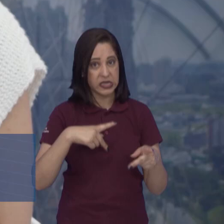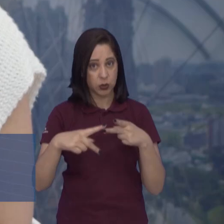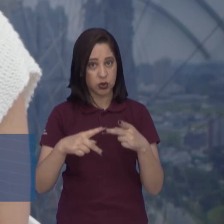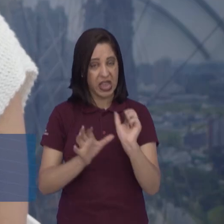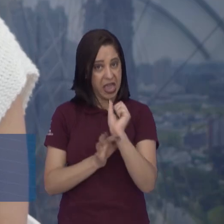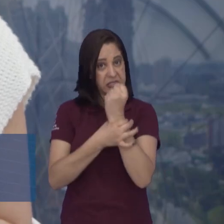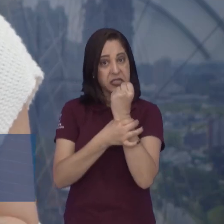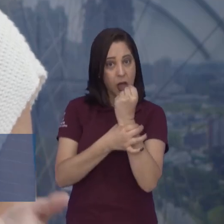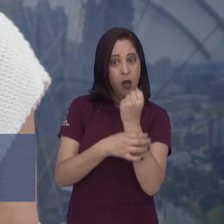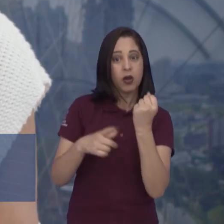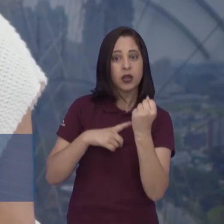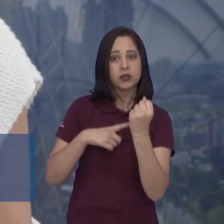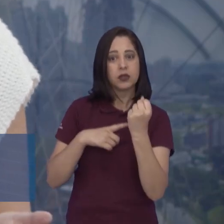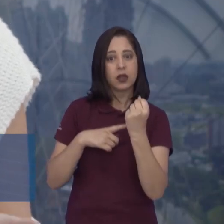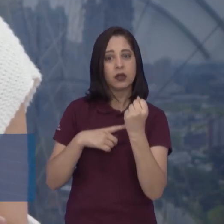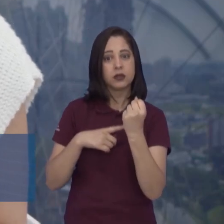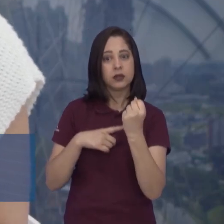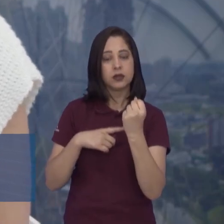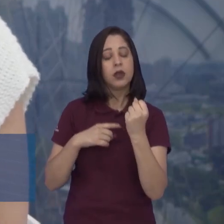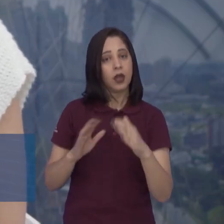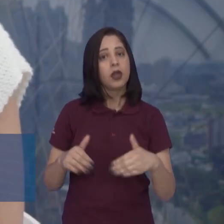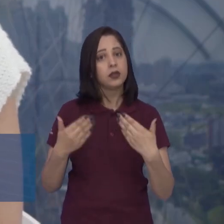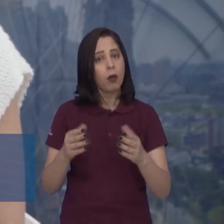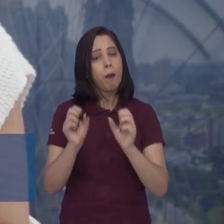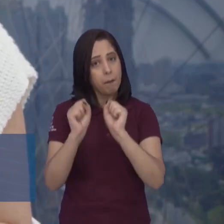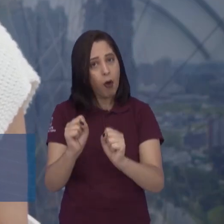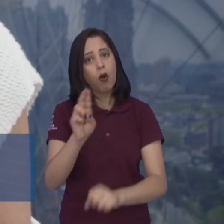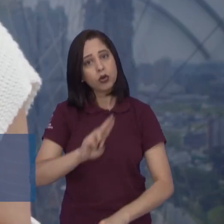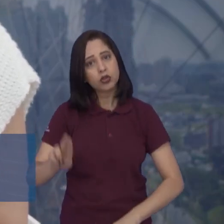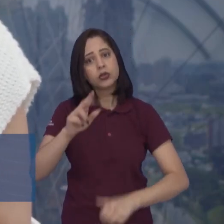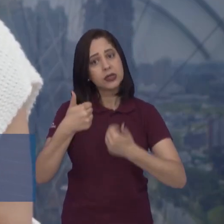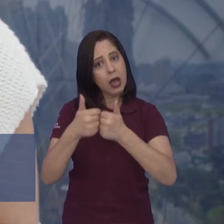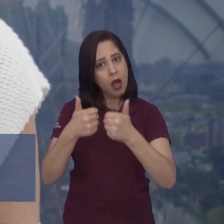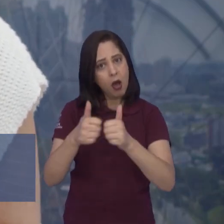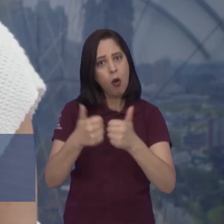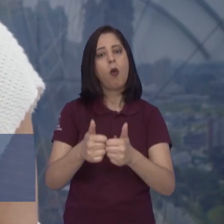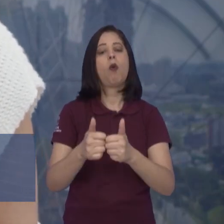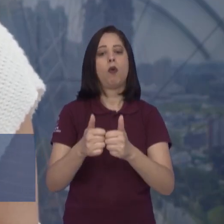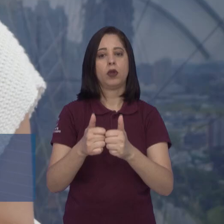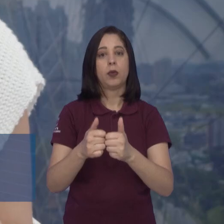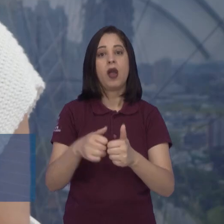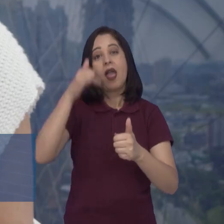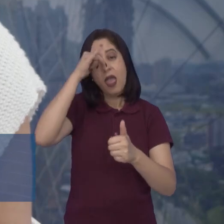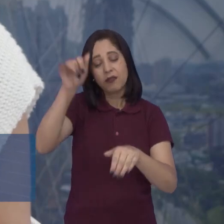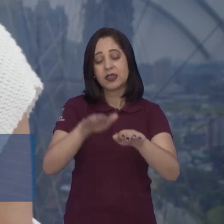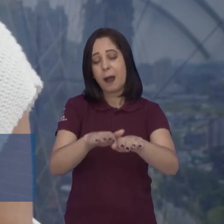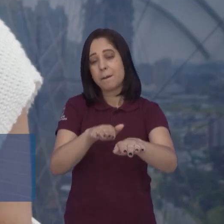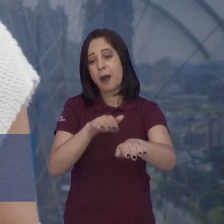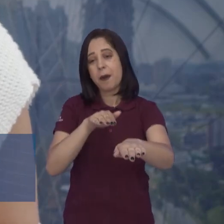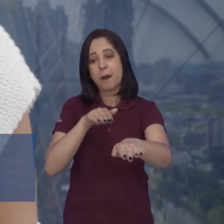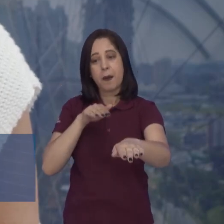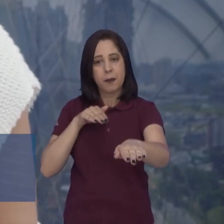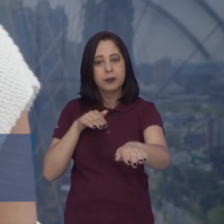e tranquila, por que não favorecer também esse tipo de transporte para que também dê uma aliviada nesse tráfego e que as pessoas tenham uma